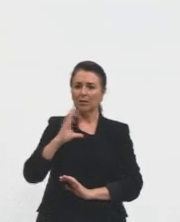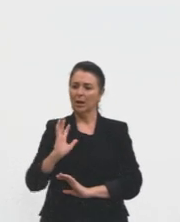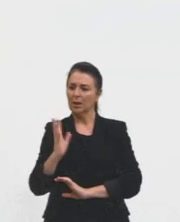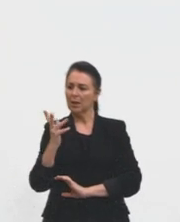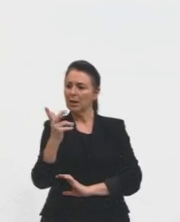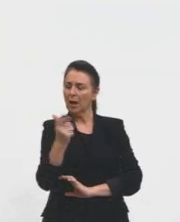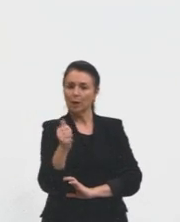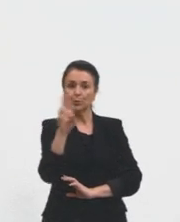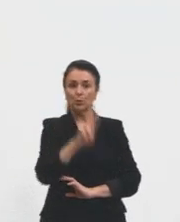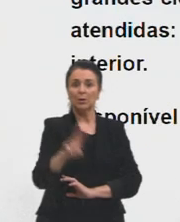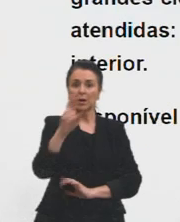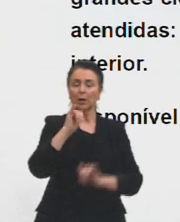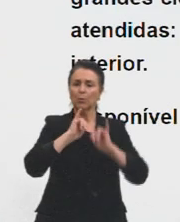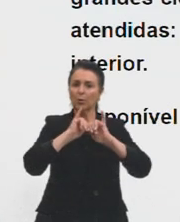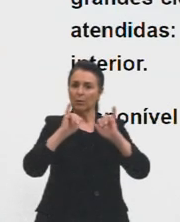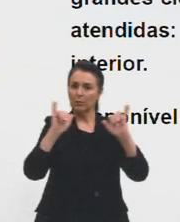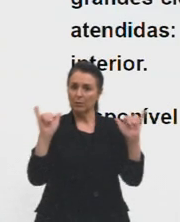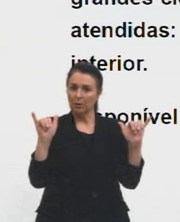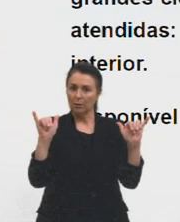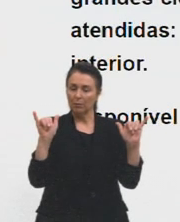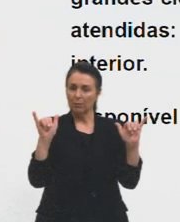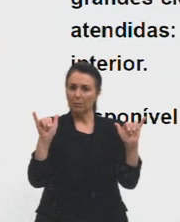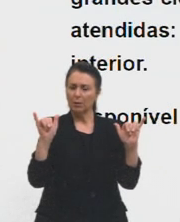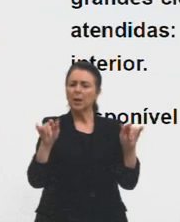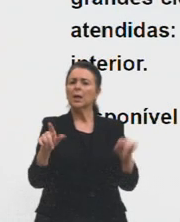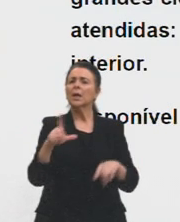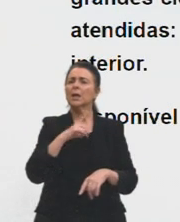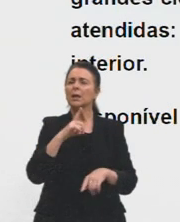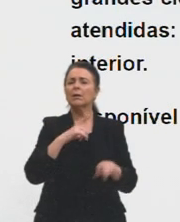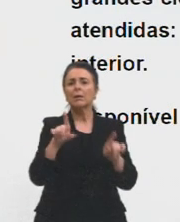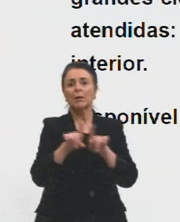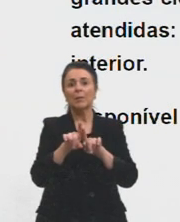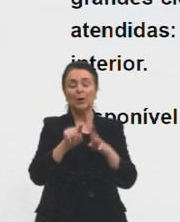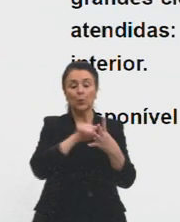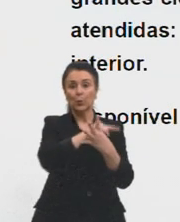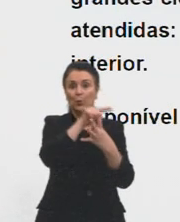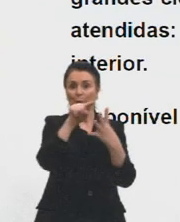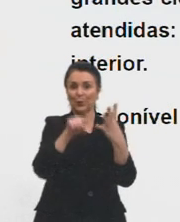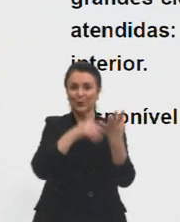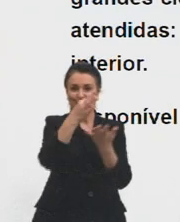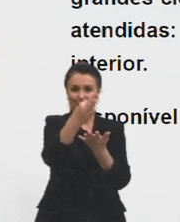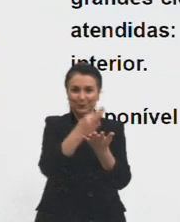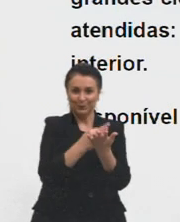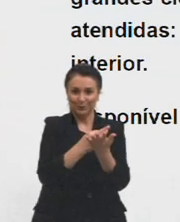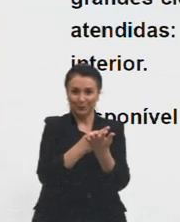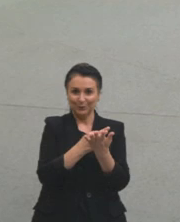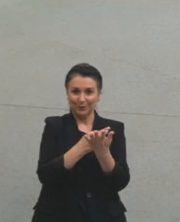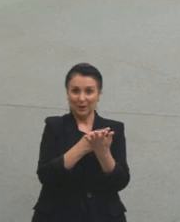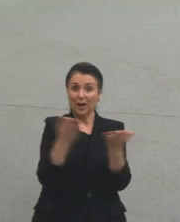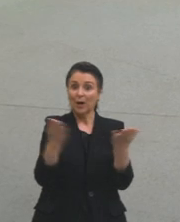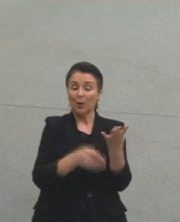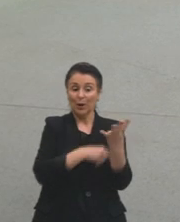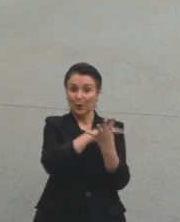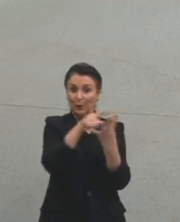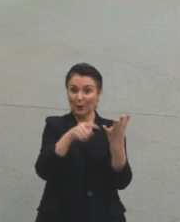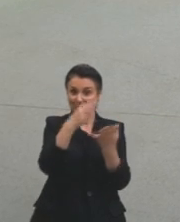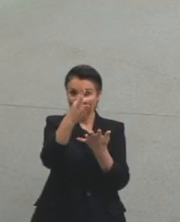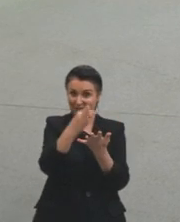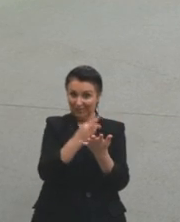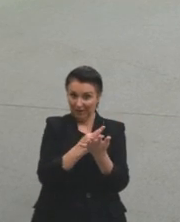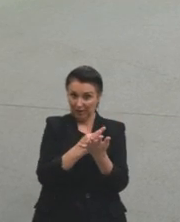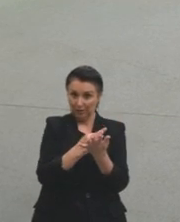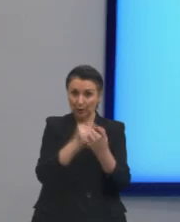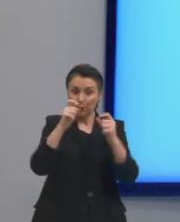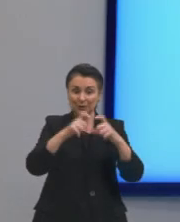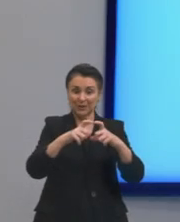essa informação que foi dada e eu vou ter o texto quatro nesse texto quatro ele já é um texto